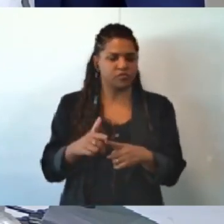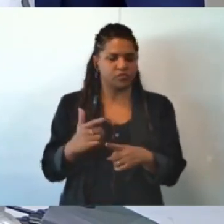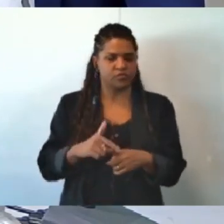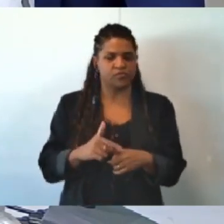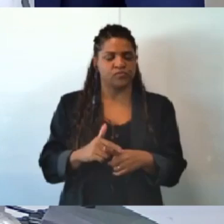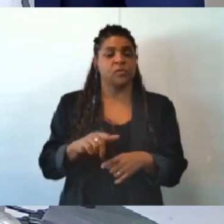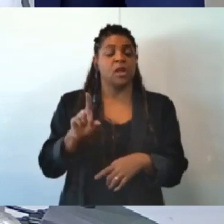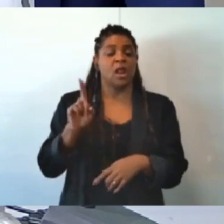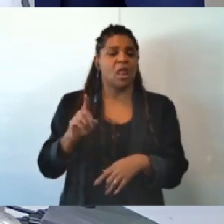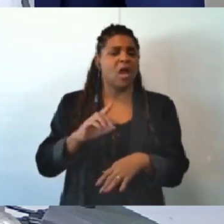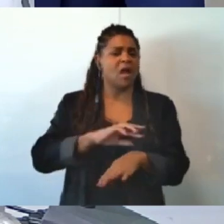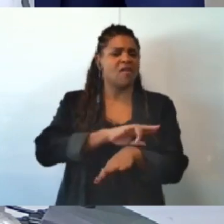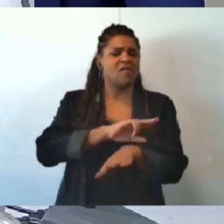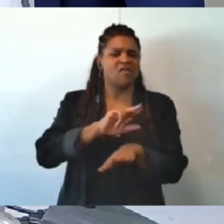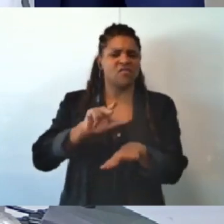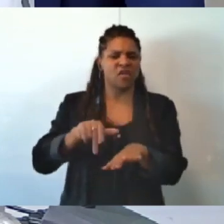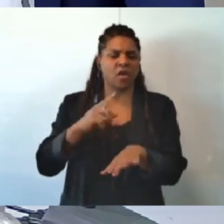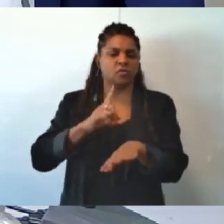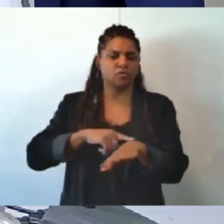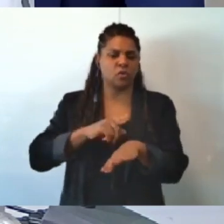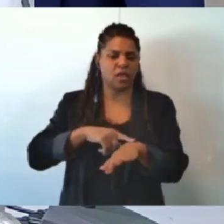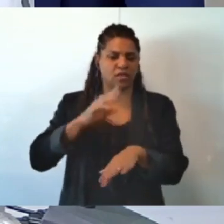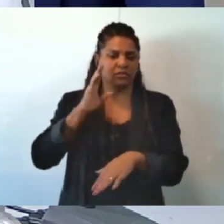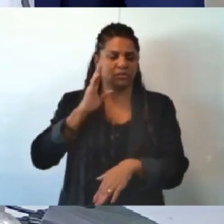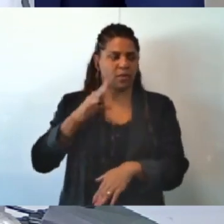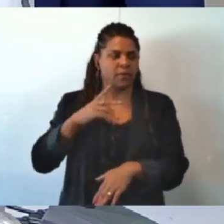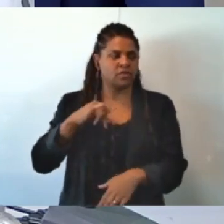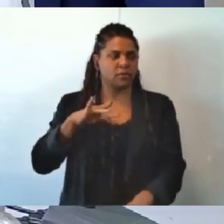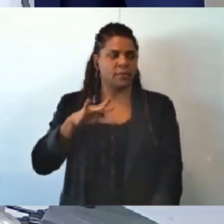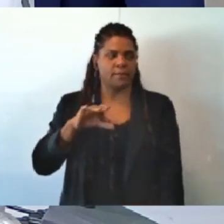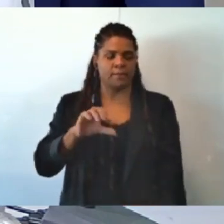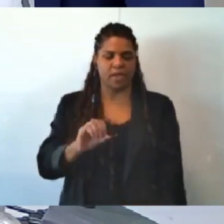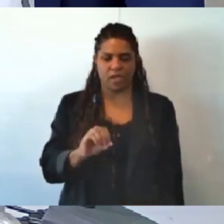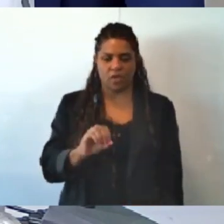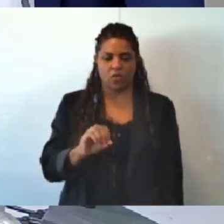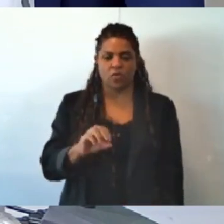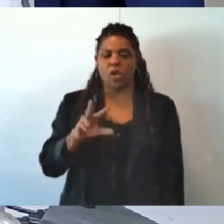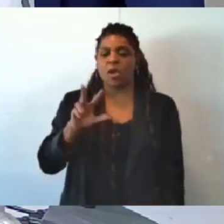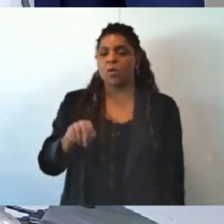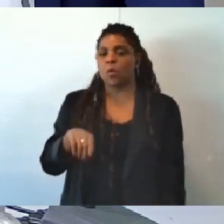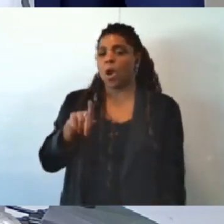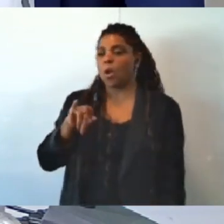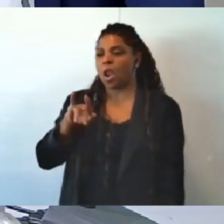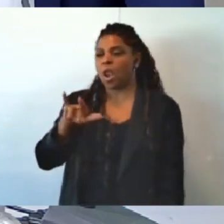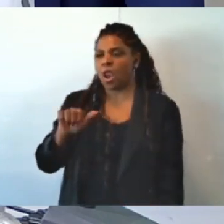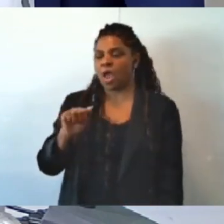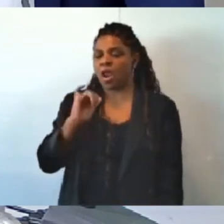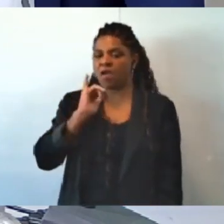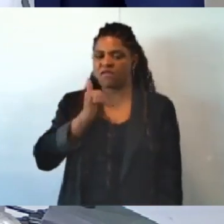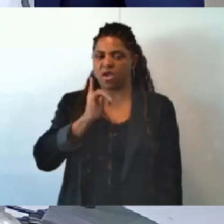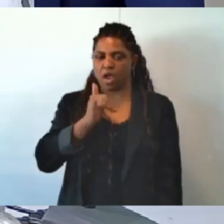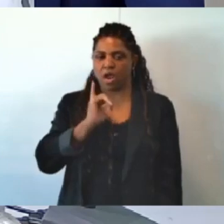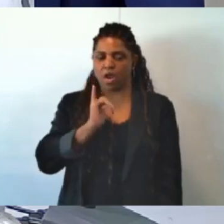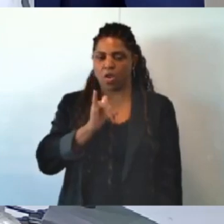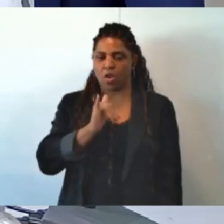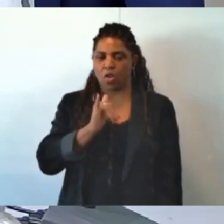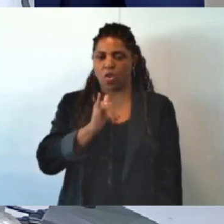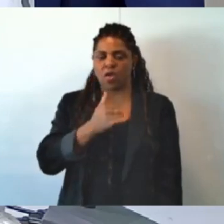horário de pico, entendeu? É, igual a Leila falou, de 29 linhas passar para